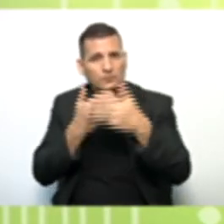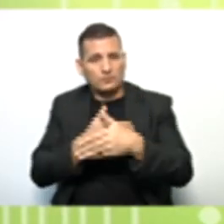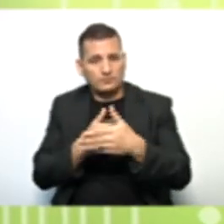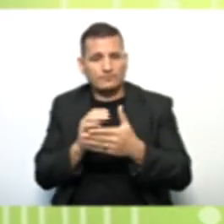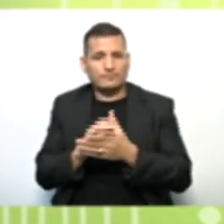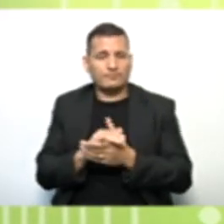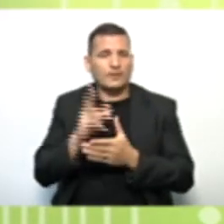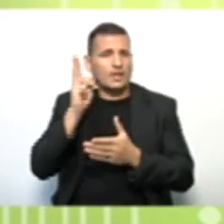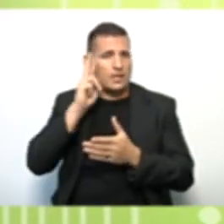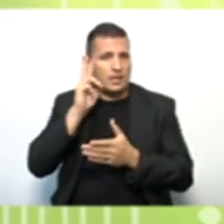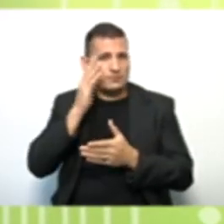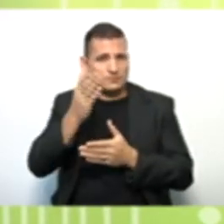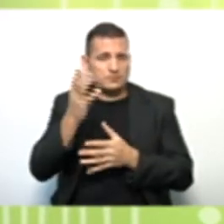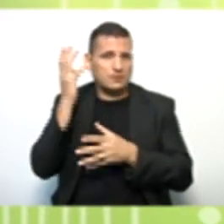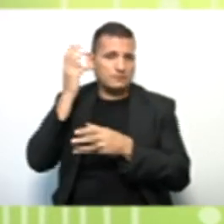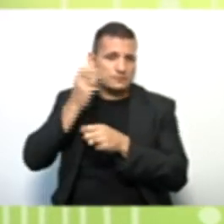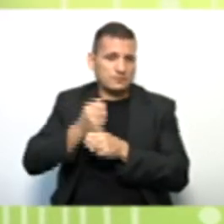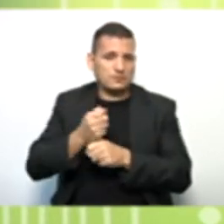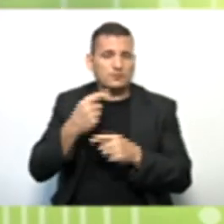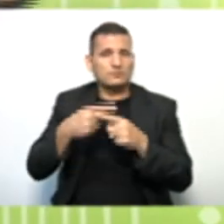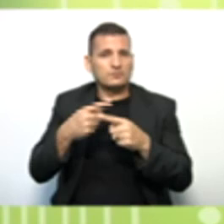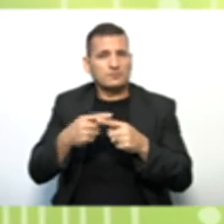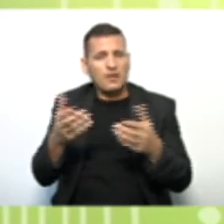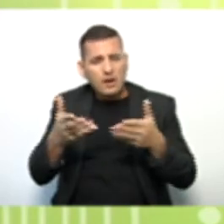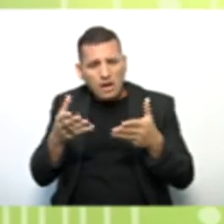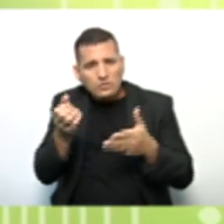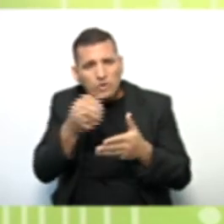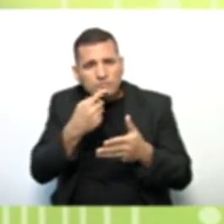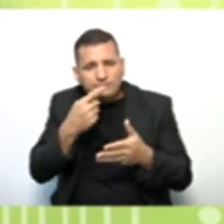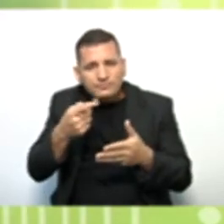Lembre-se da revisão, até porque tá muito recente, né, pessoal?